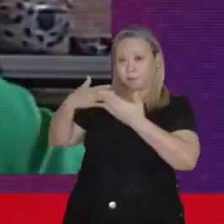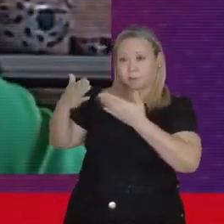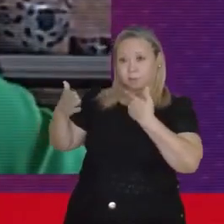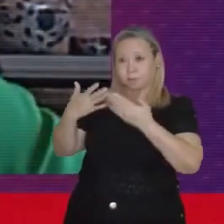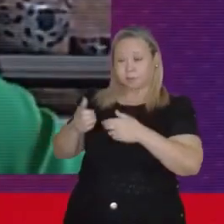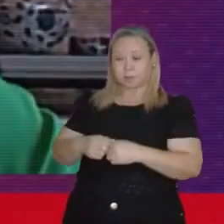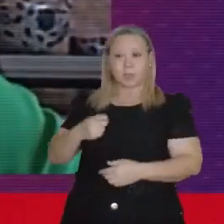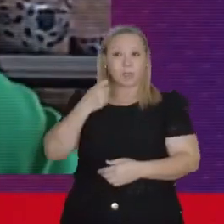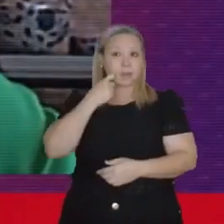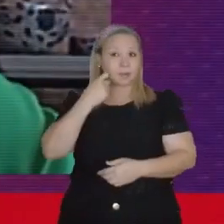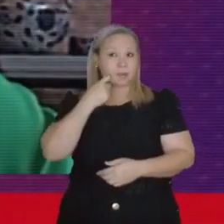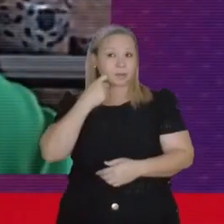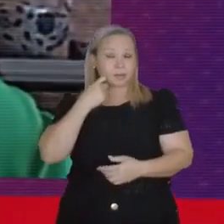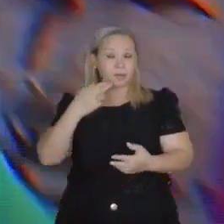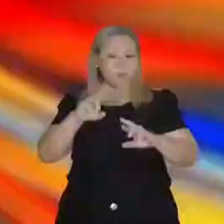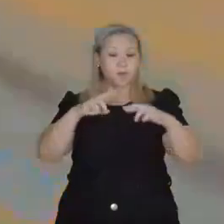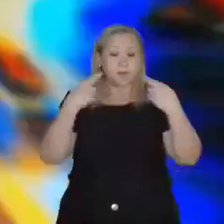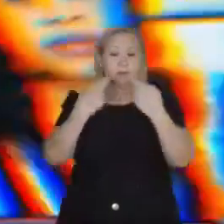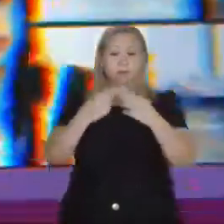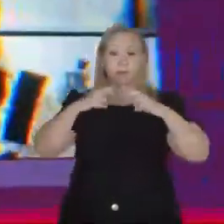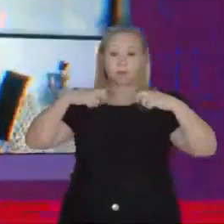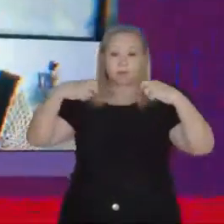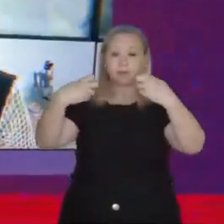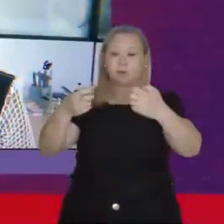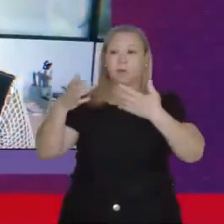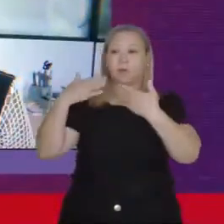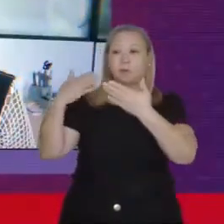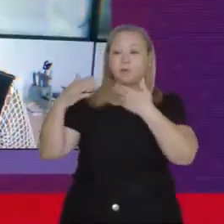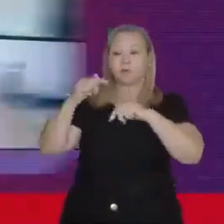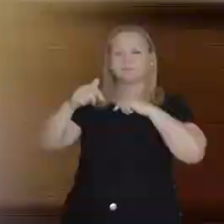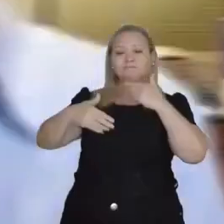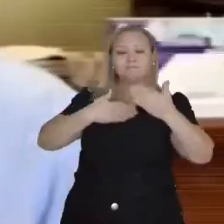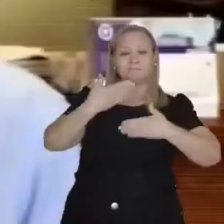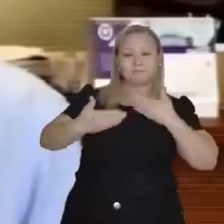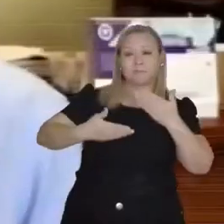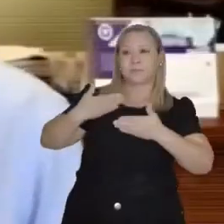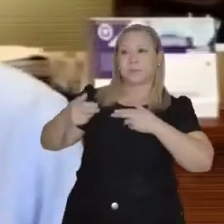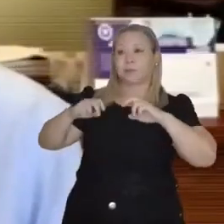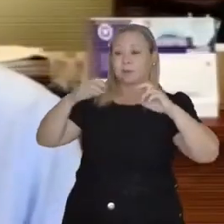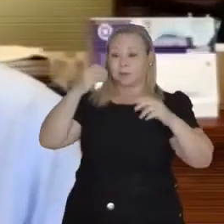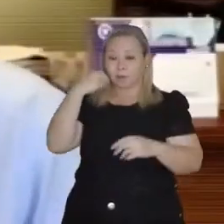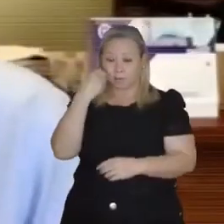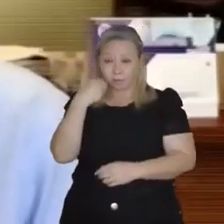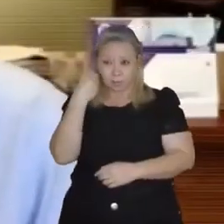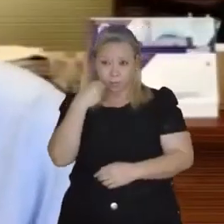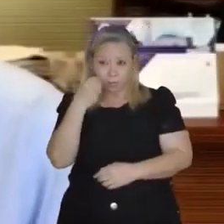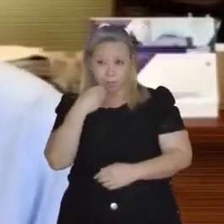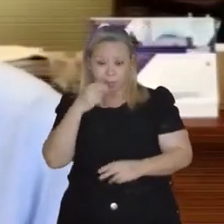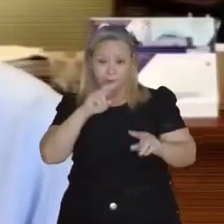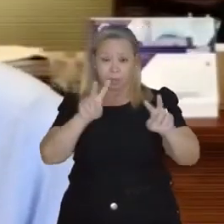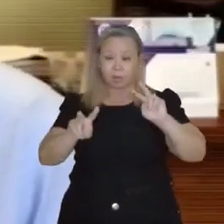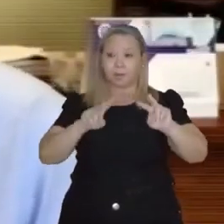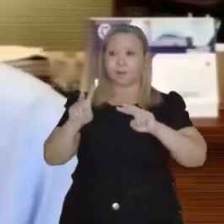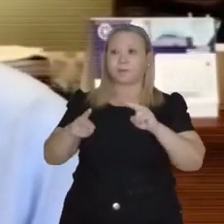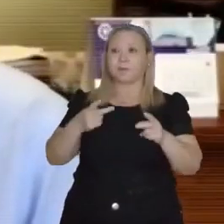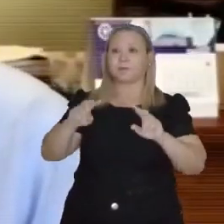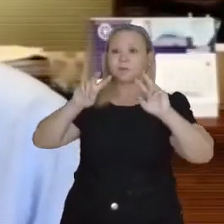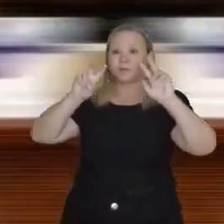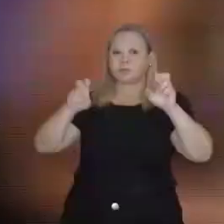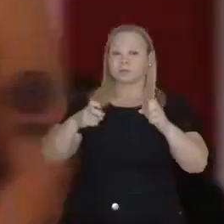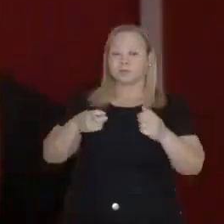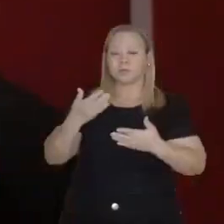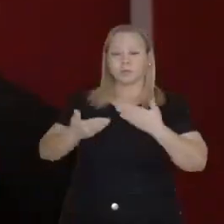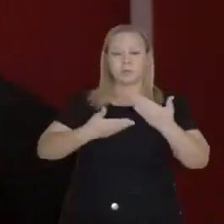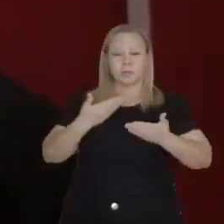Às sextas-feiras, elas se reúnem em uma roda de conversa para trocar experiências e visões sobre o assunto. E para mostrar que o engajamento político